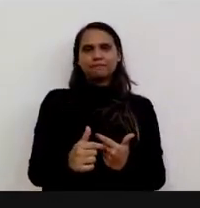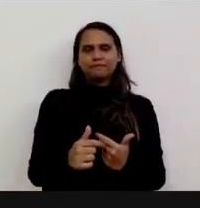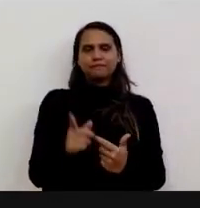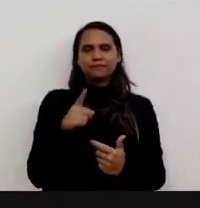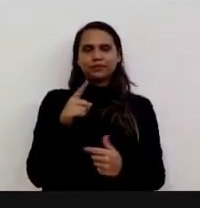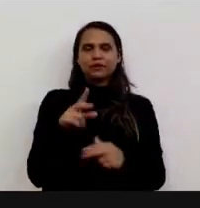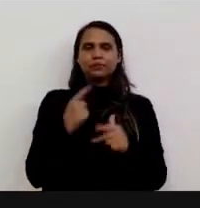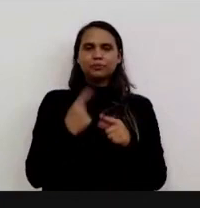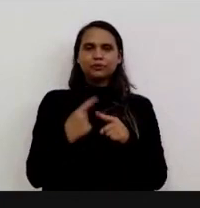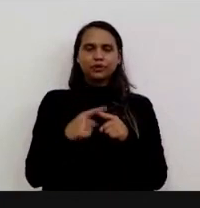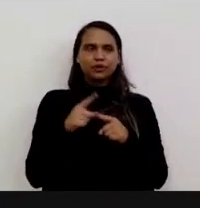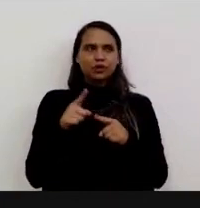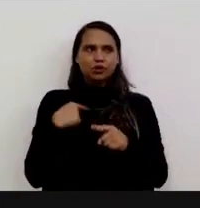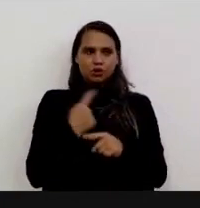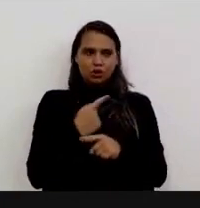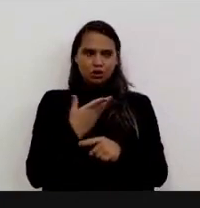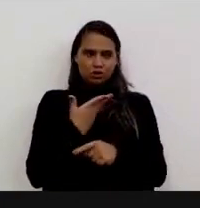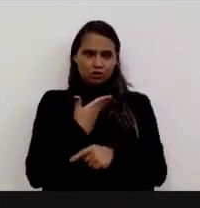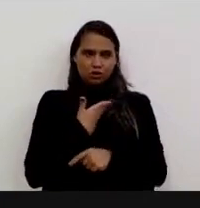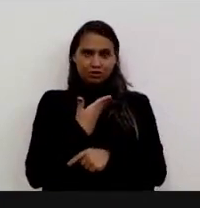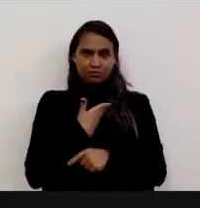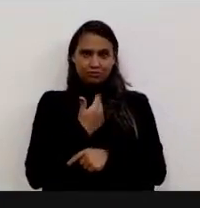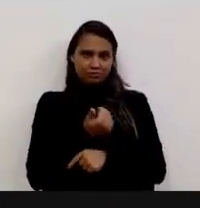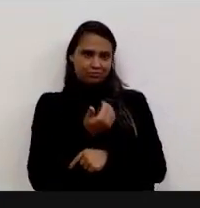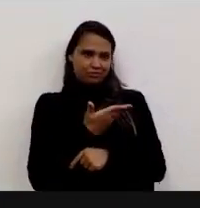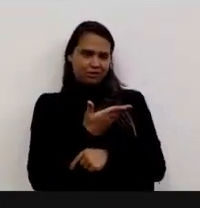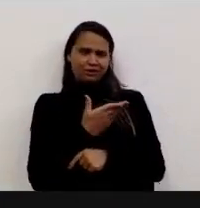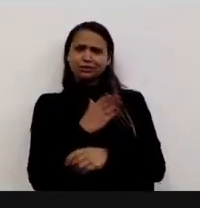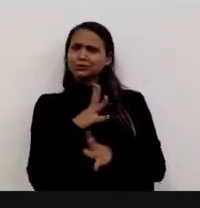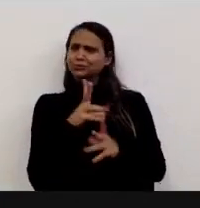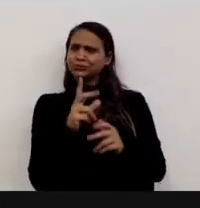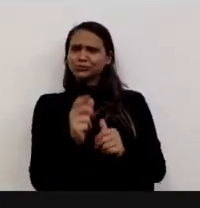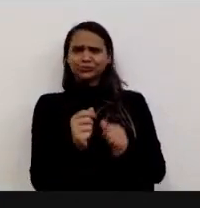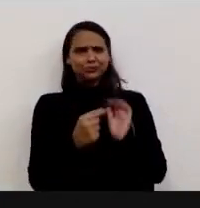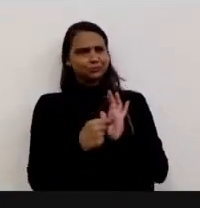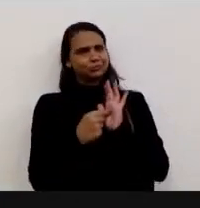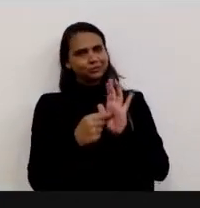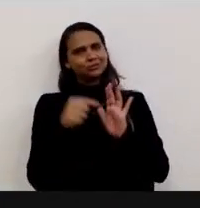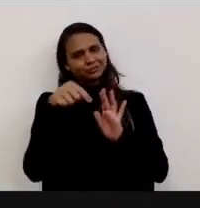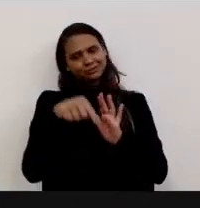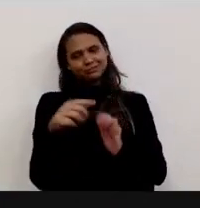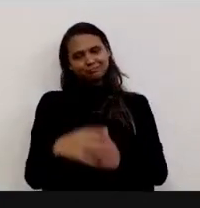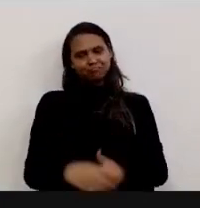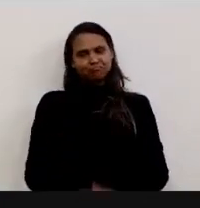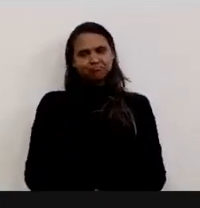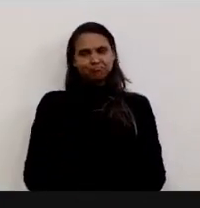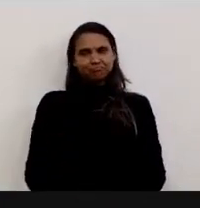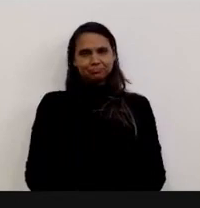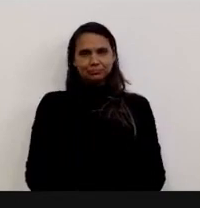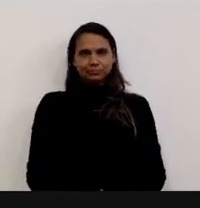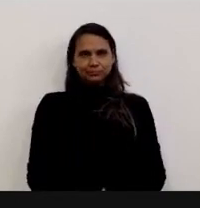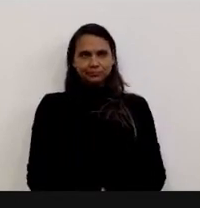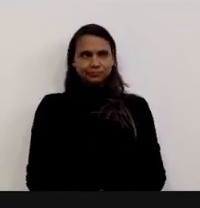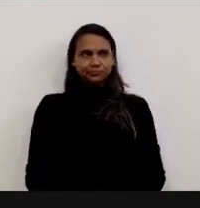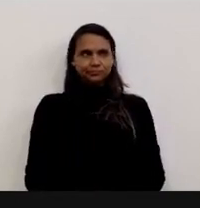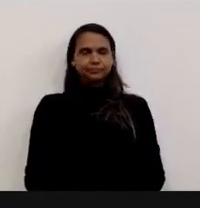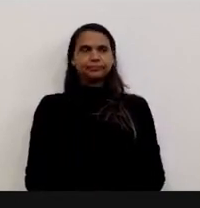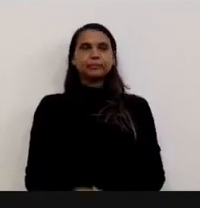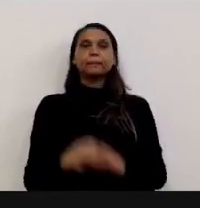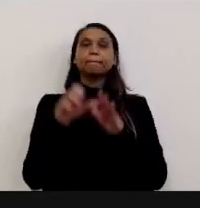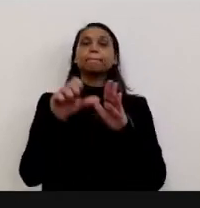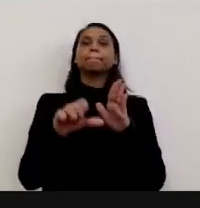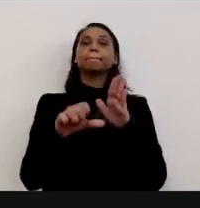para o nosso colega de lado. Né, isso tudo está acontecendo, isso tudo está refletido aqui. Então, a primeira coisa que eu queria